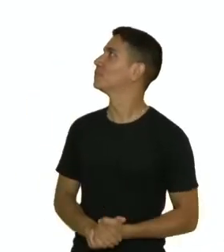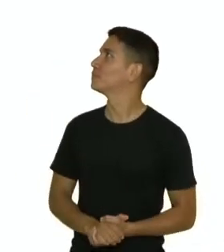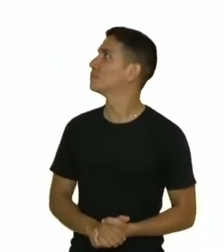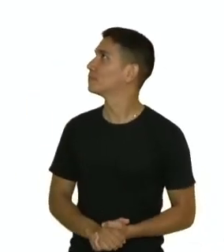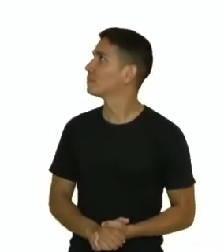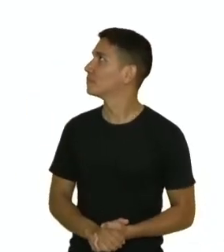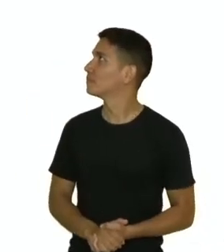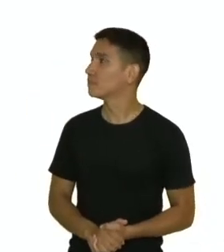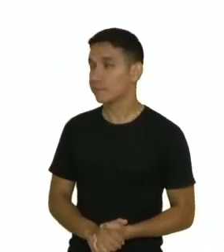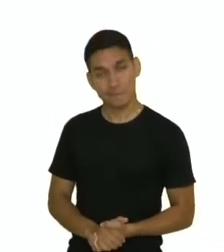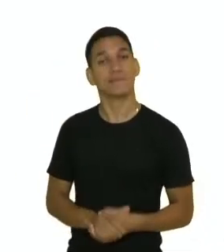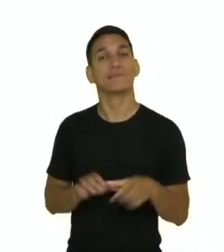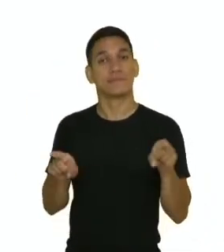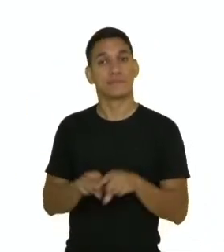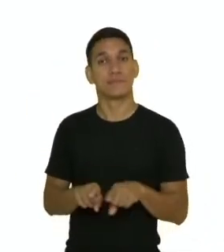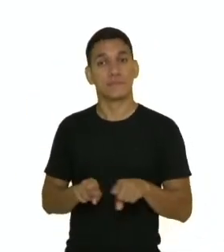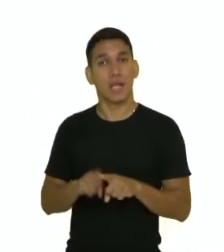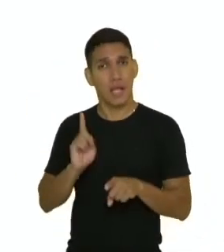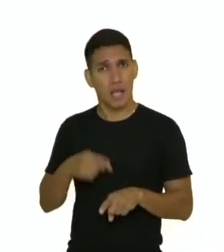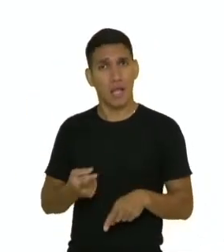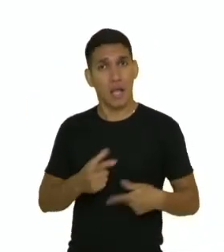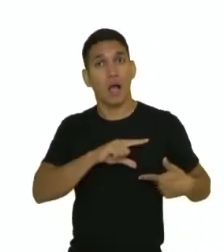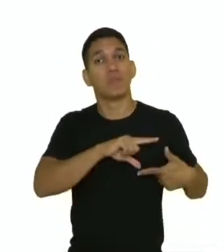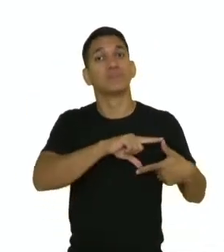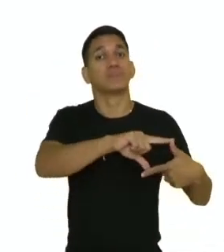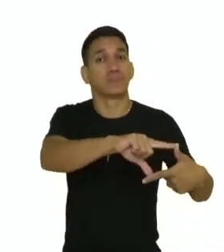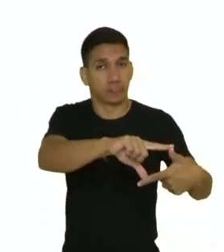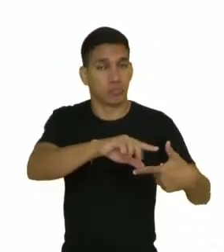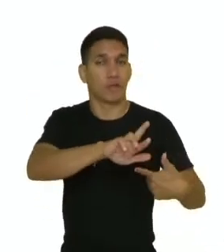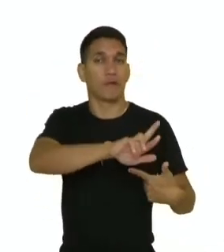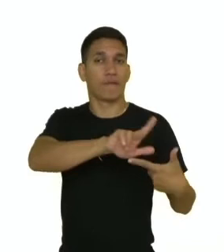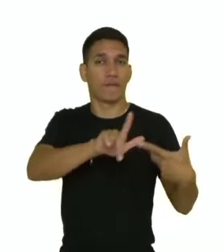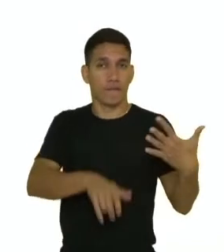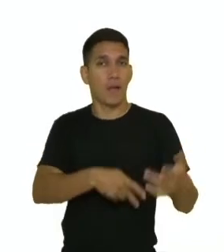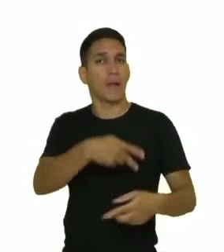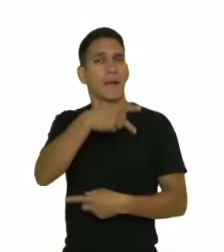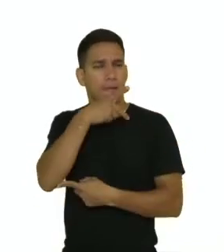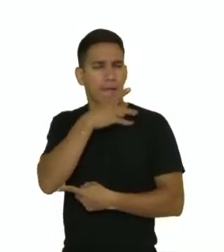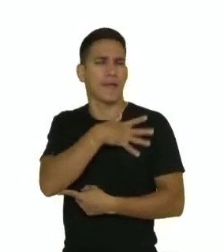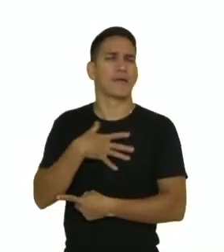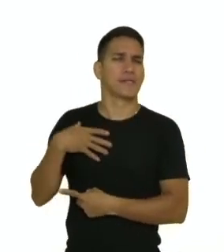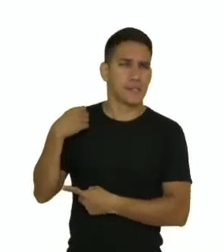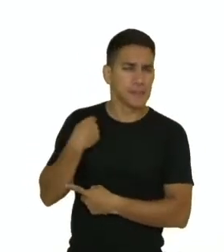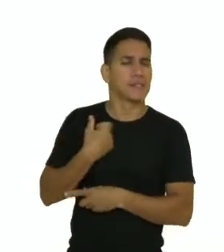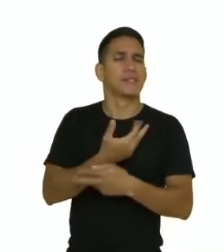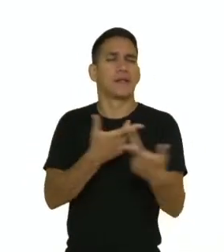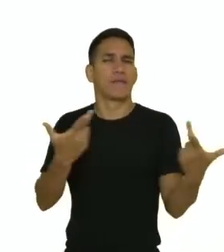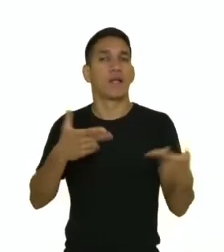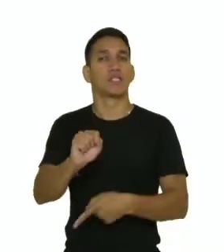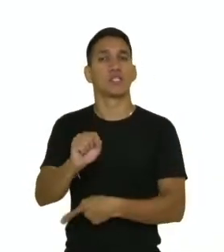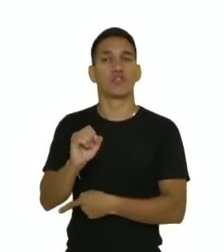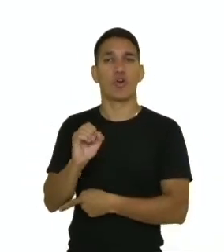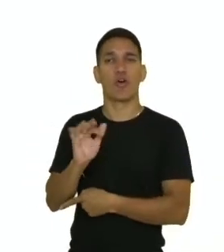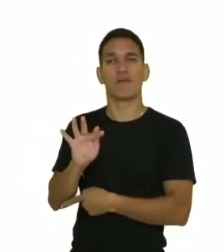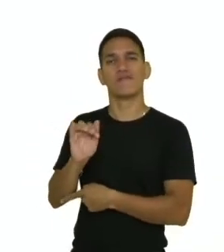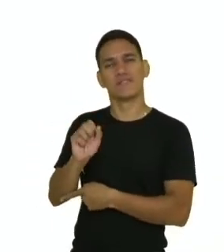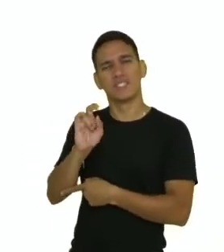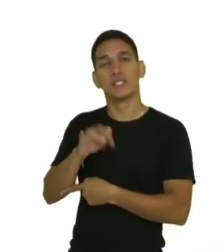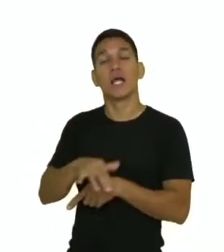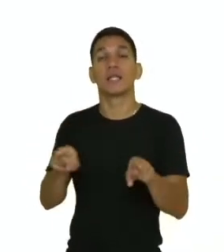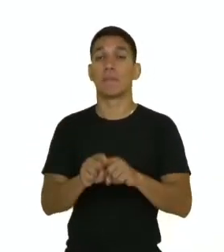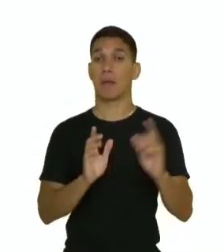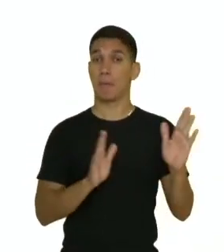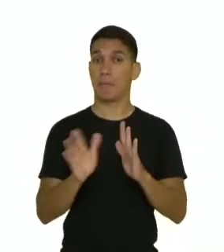pelos filósofos também chamados clássicos, o Sócrates, o Platão e os sofistas, e pelo período